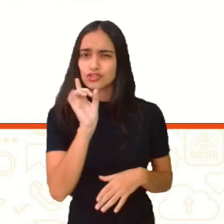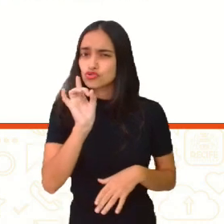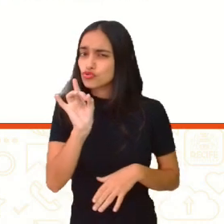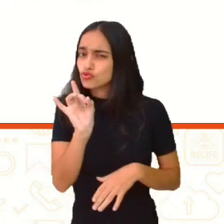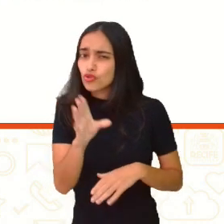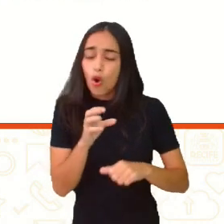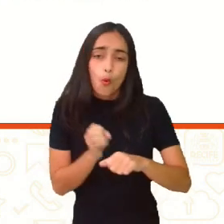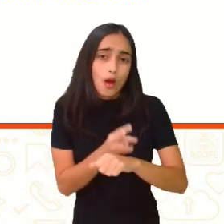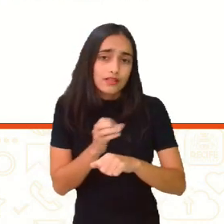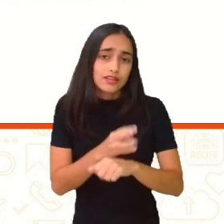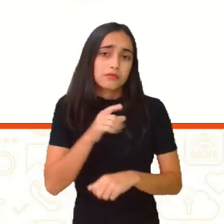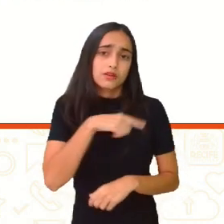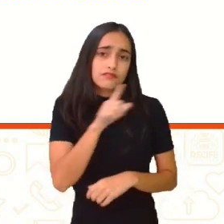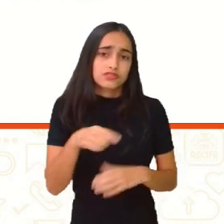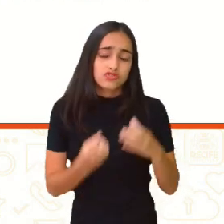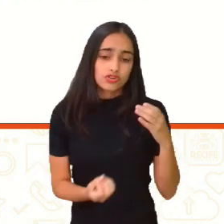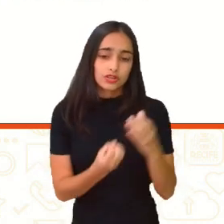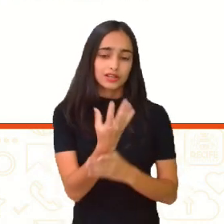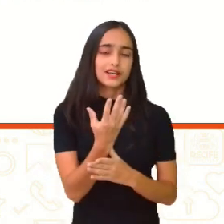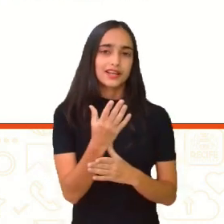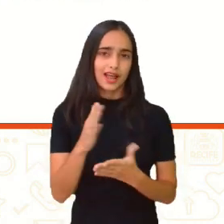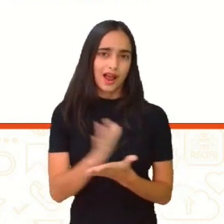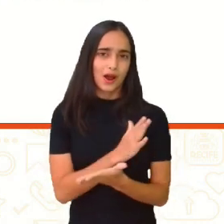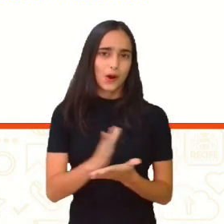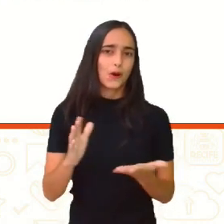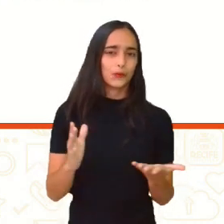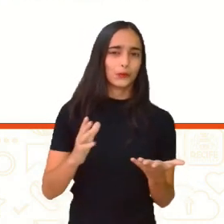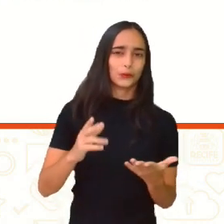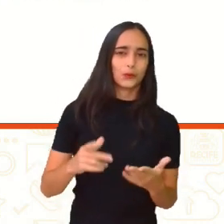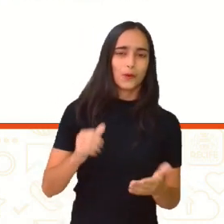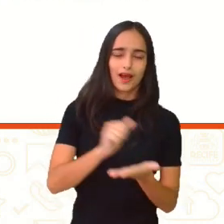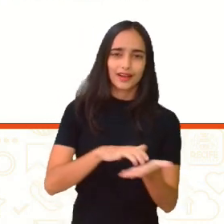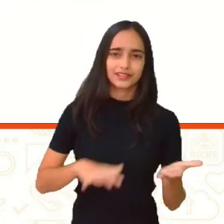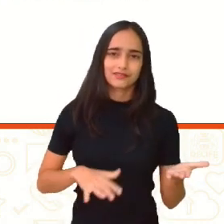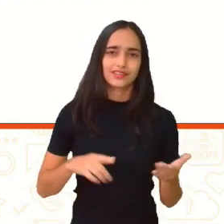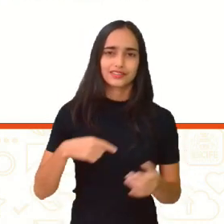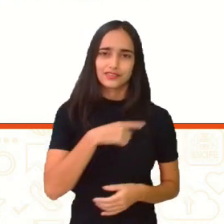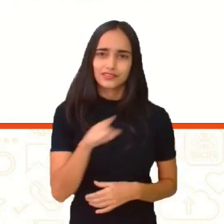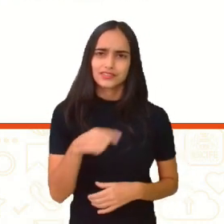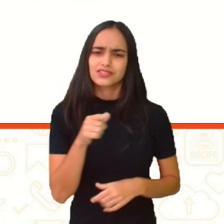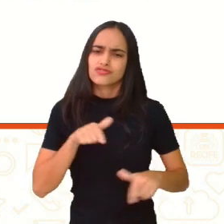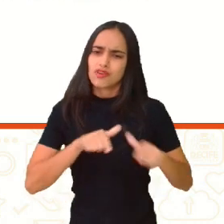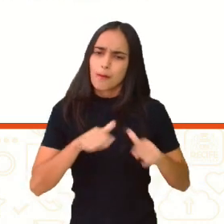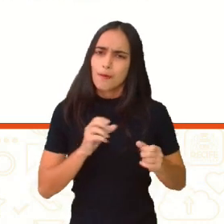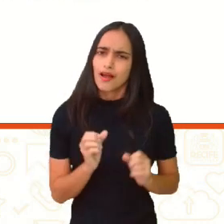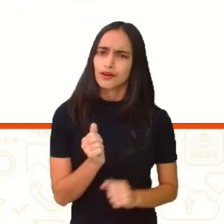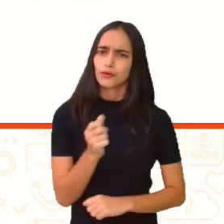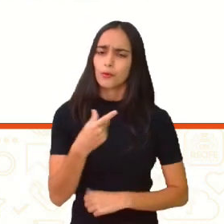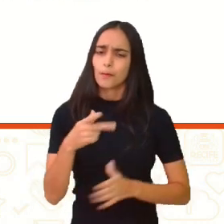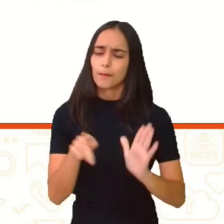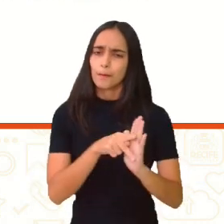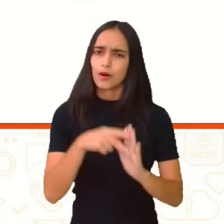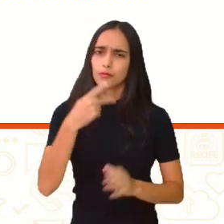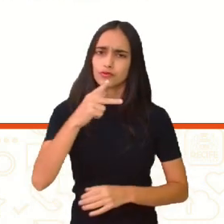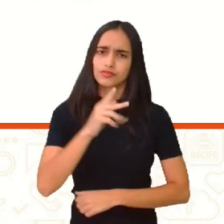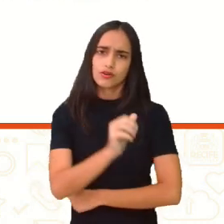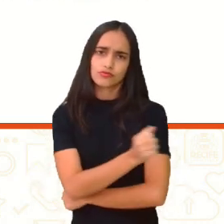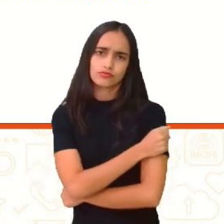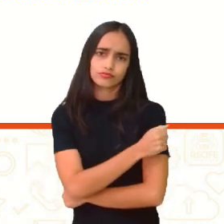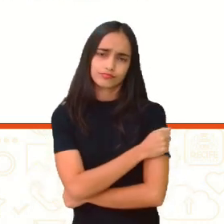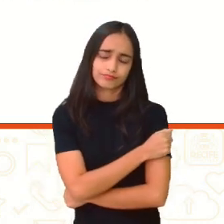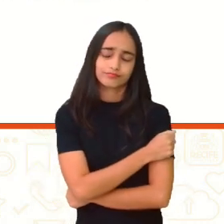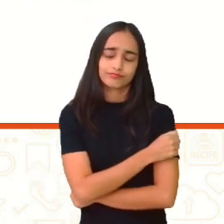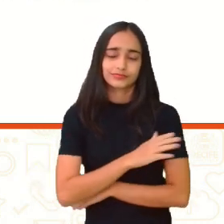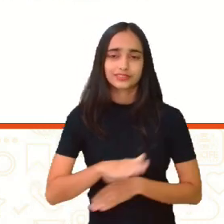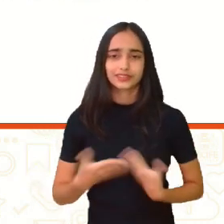para que vocês possam criar as possibilidades de vocês para os estudantes que vocês trabalham. Então, a gente precisa isolar,